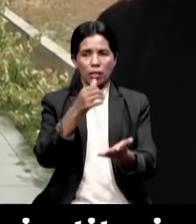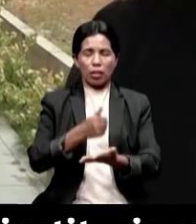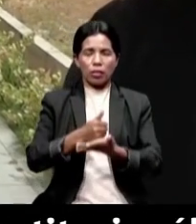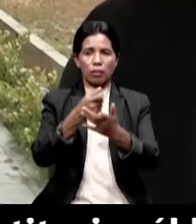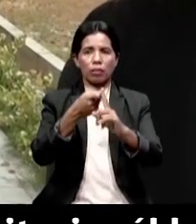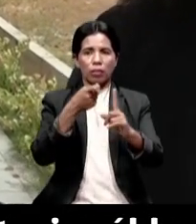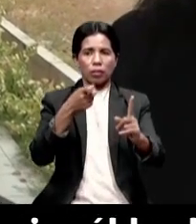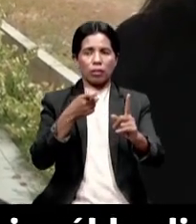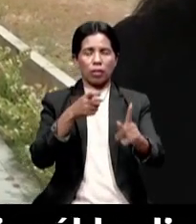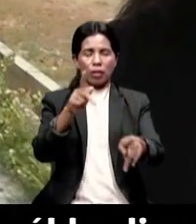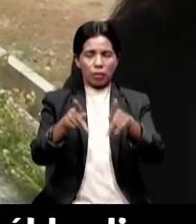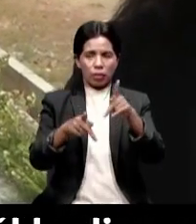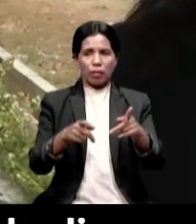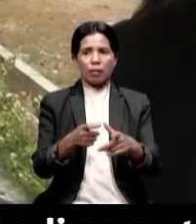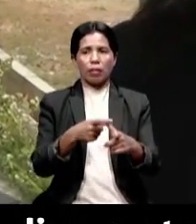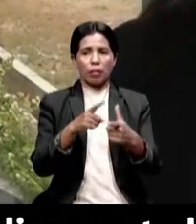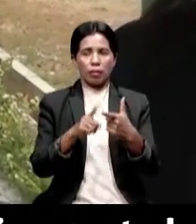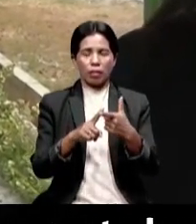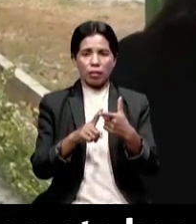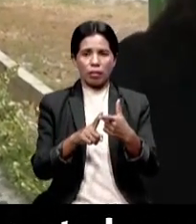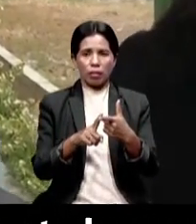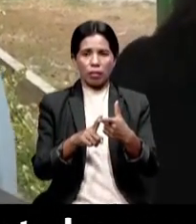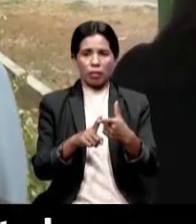usi bomba itu sira bomba itu harus ne betang.